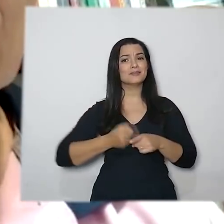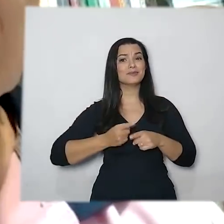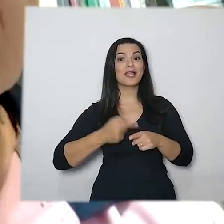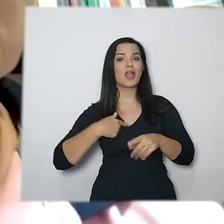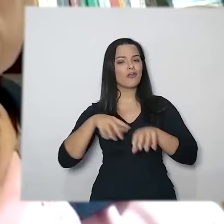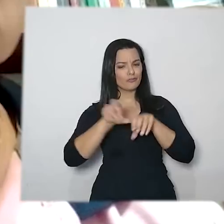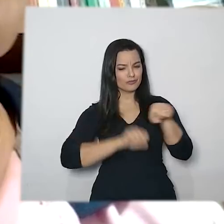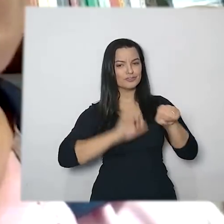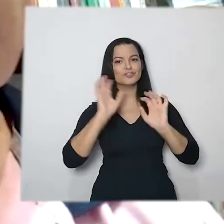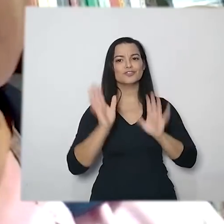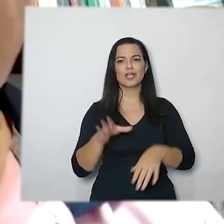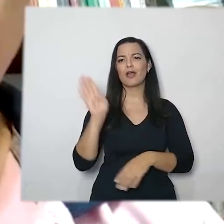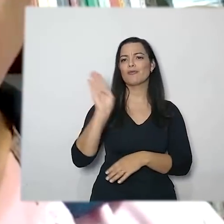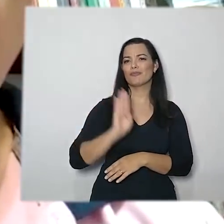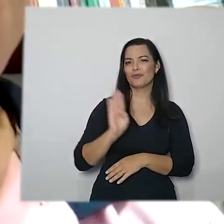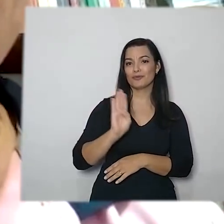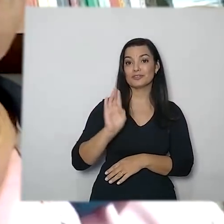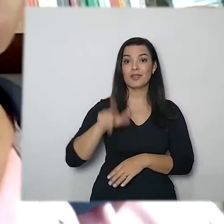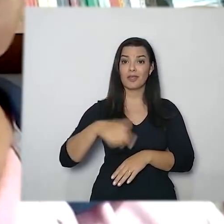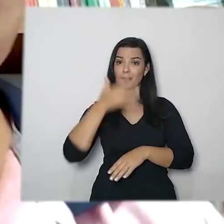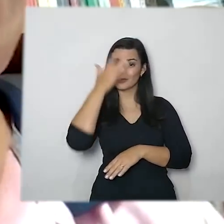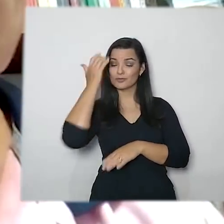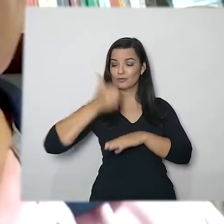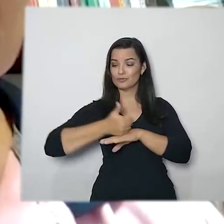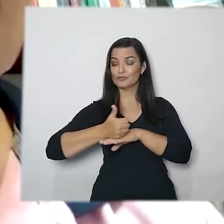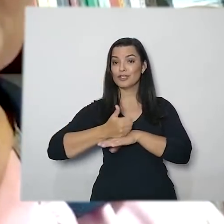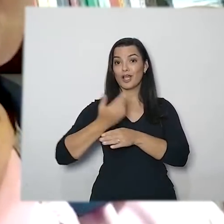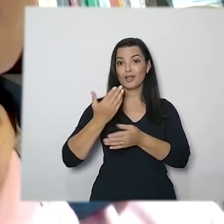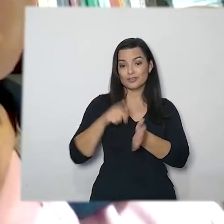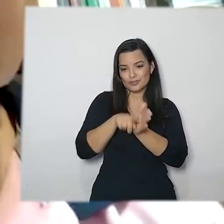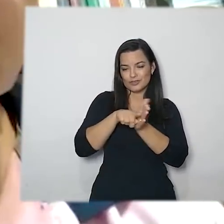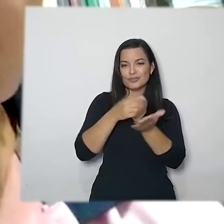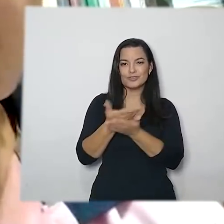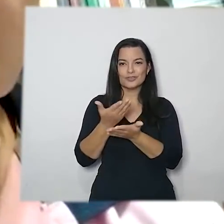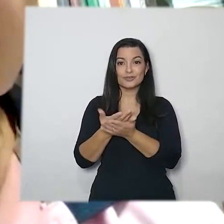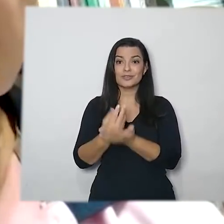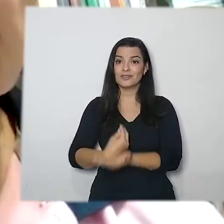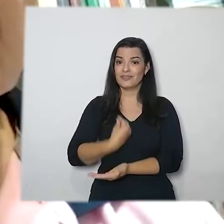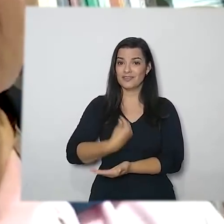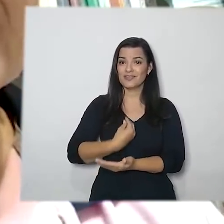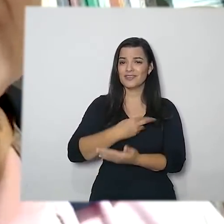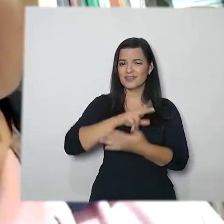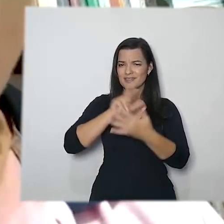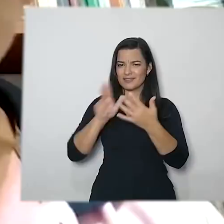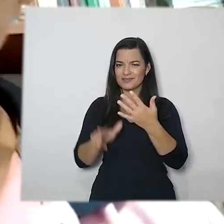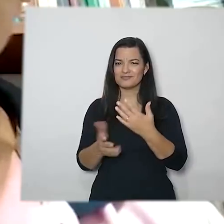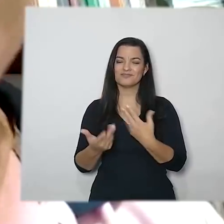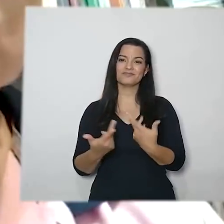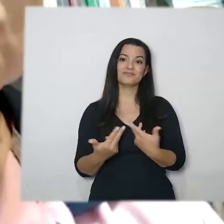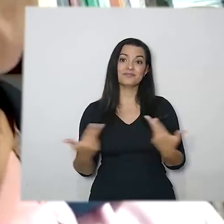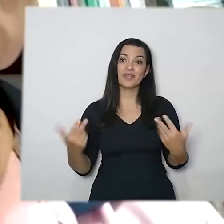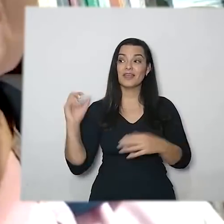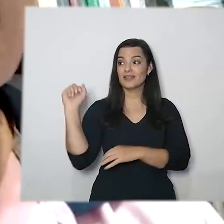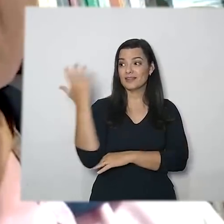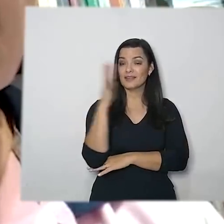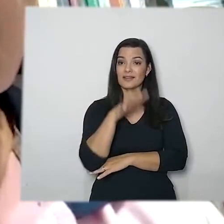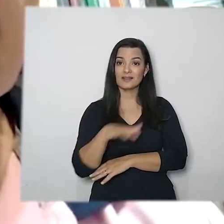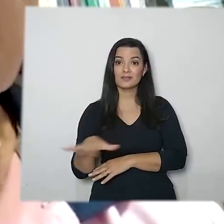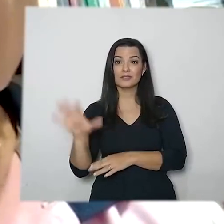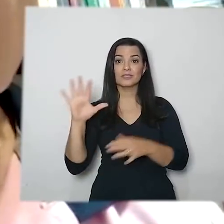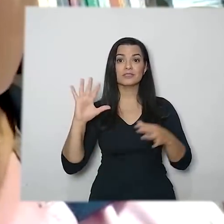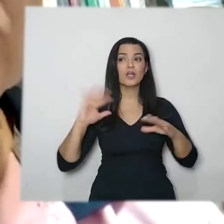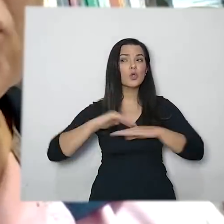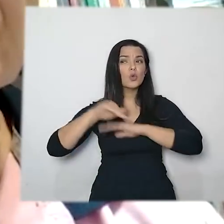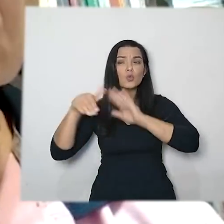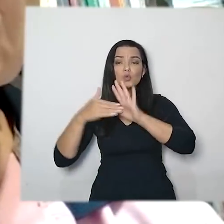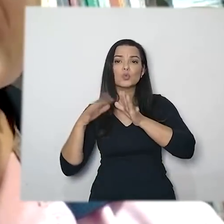formada em biologia, que é aquele profissional que estuda a vida e as suas relações. Na natureza, tudo está